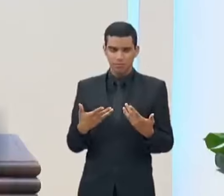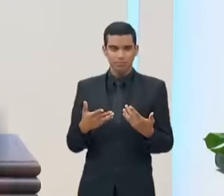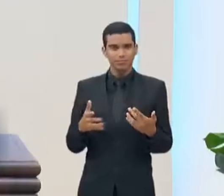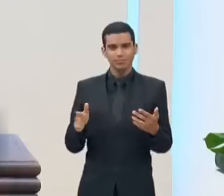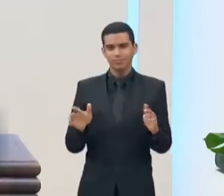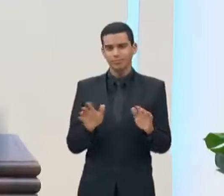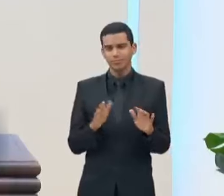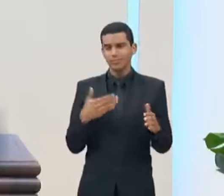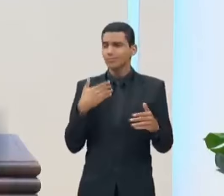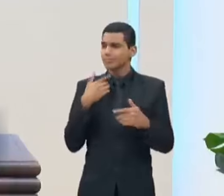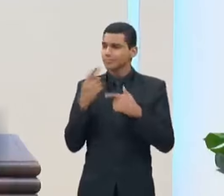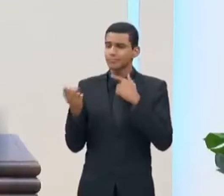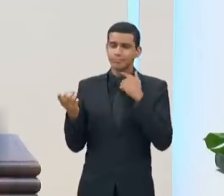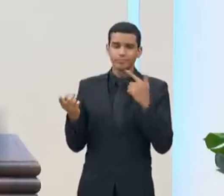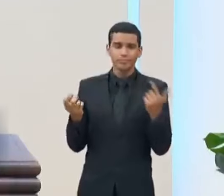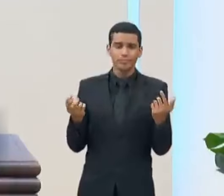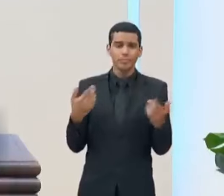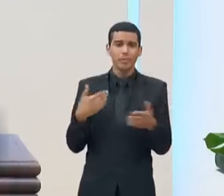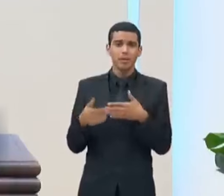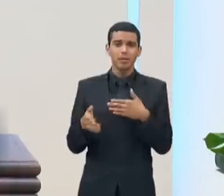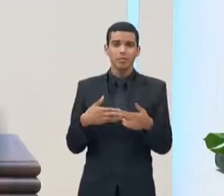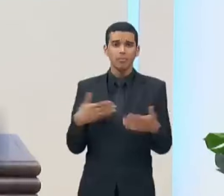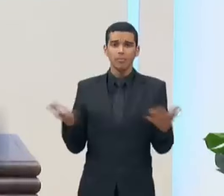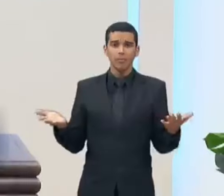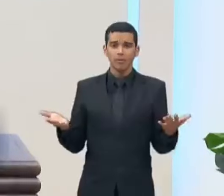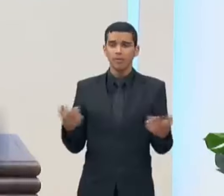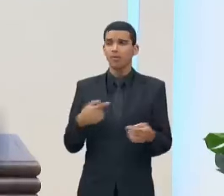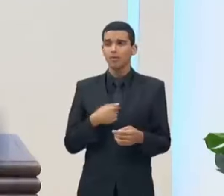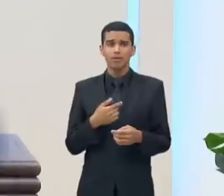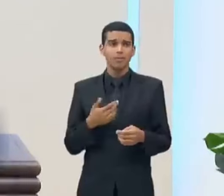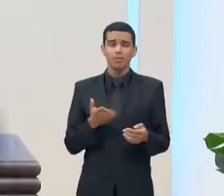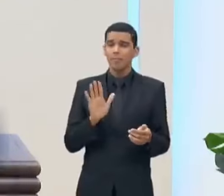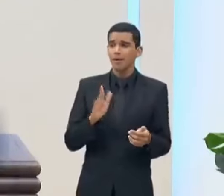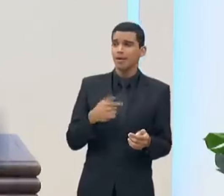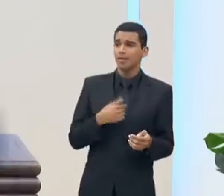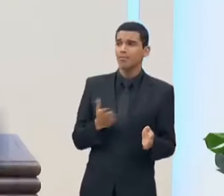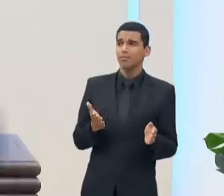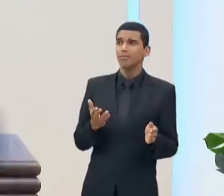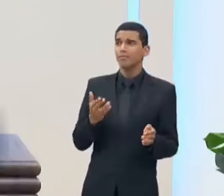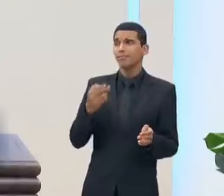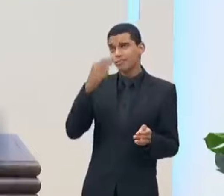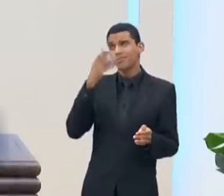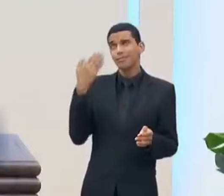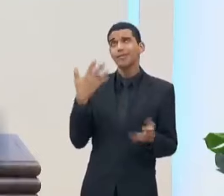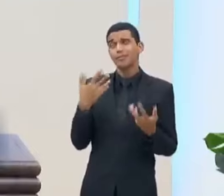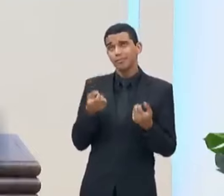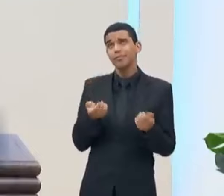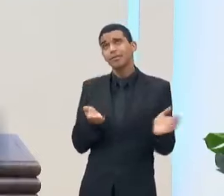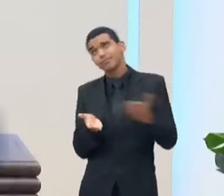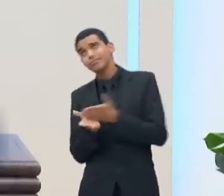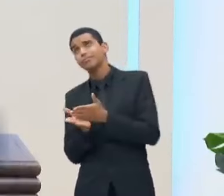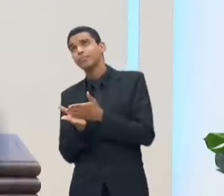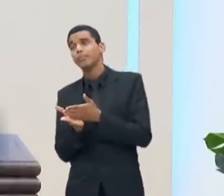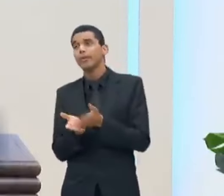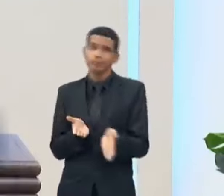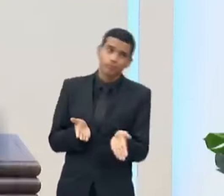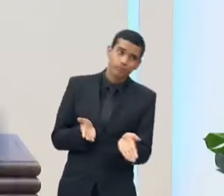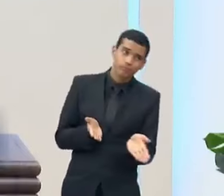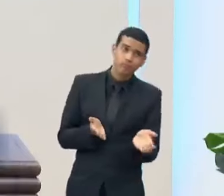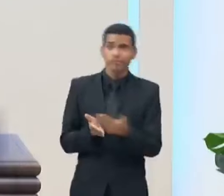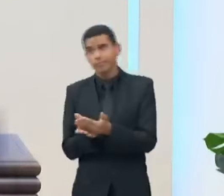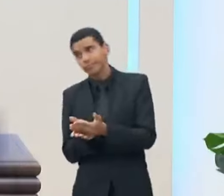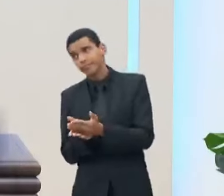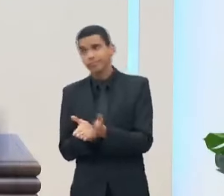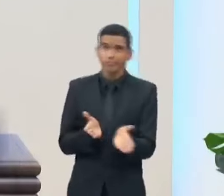saio, não importa quantas vezes você tentou e caiu. Estamos aqui lutando,